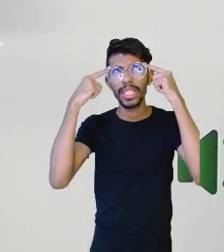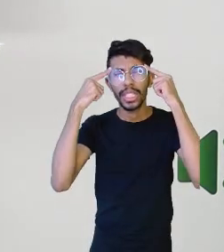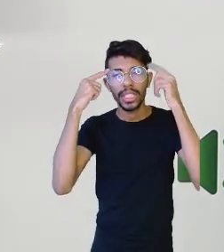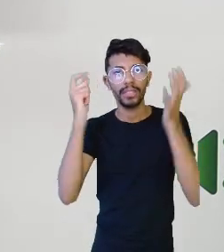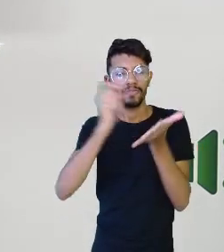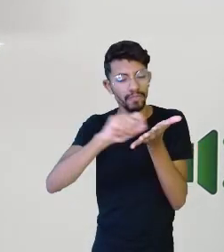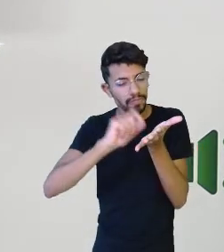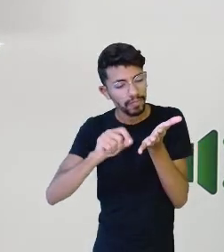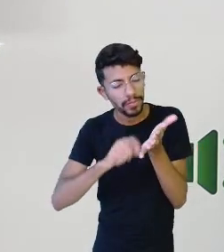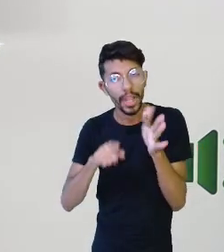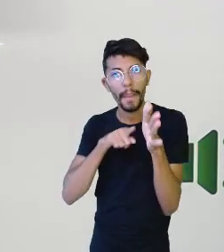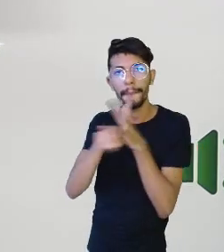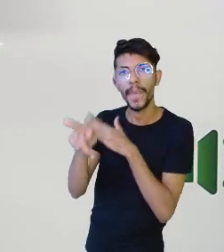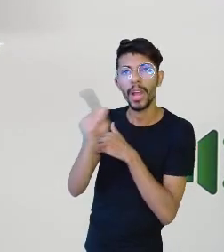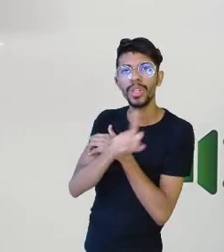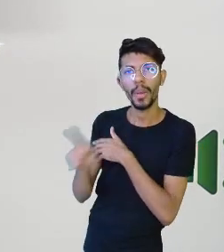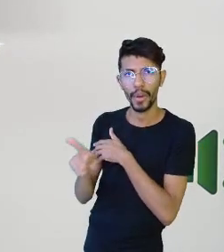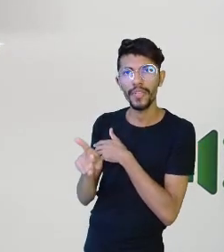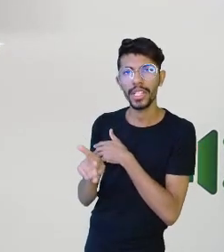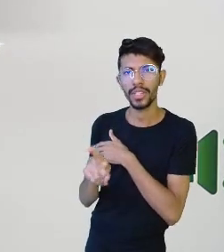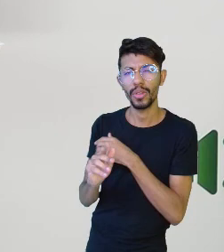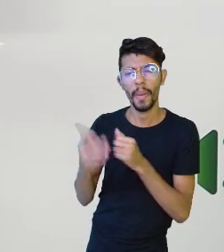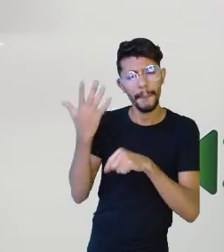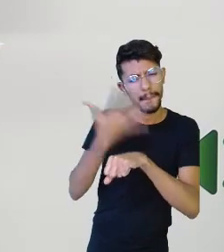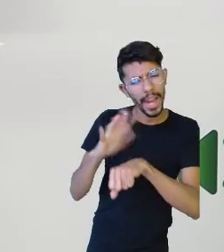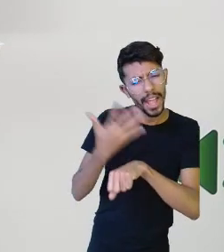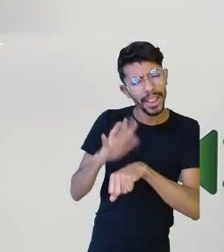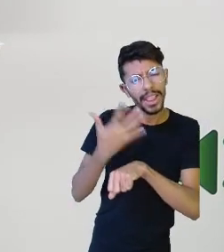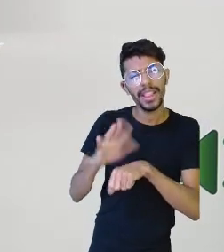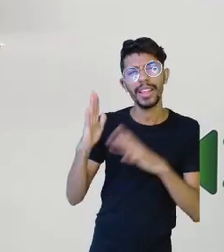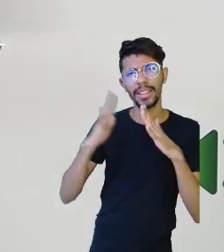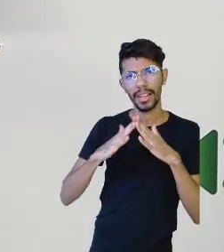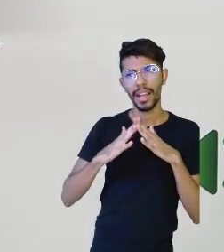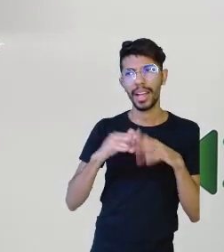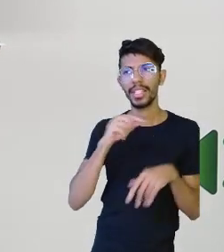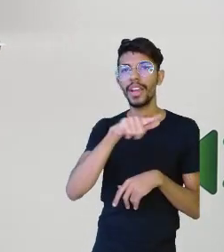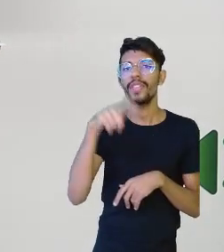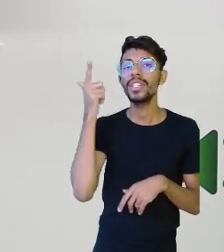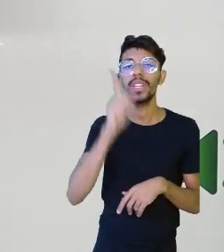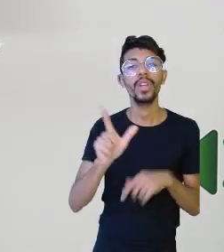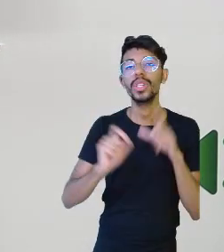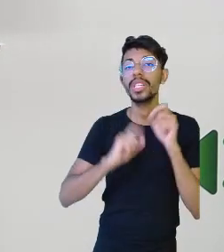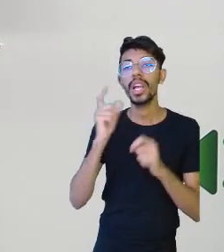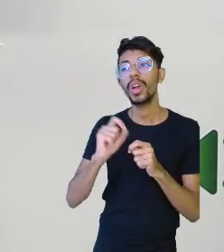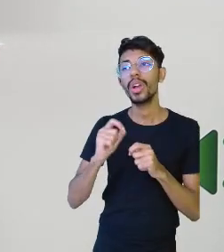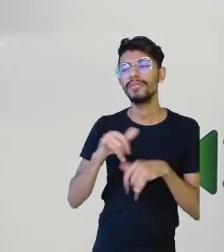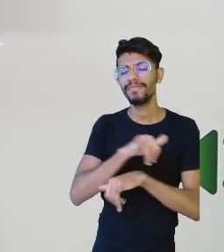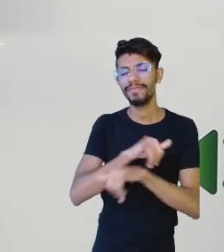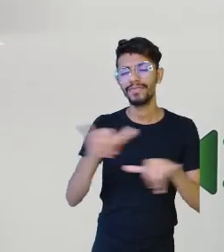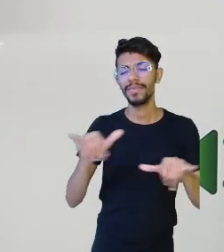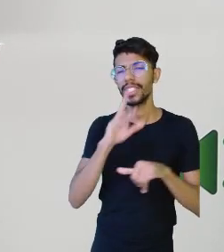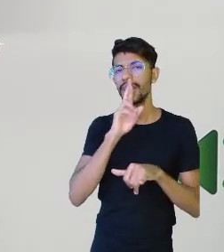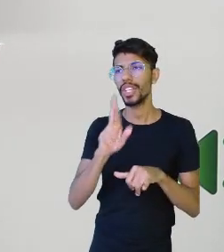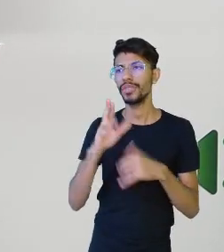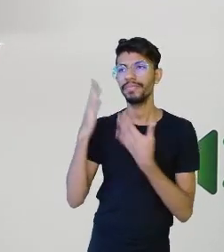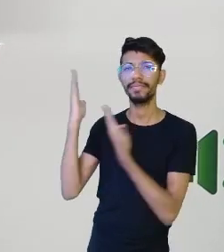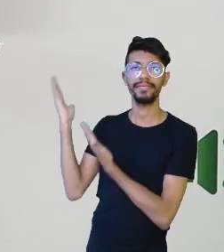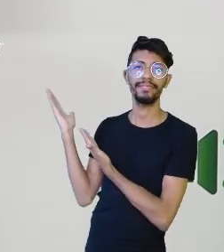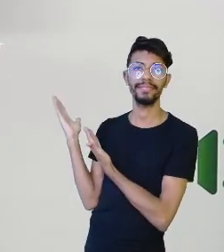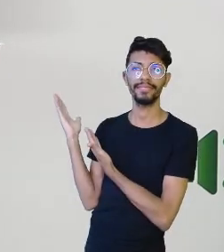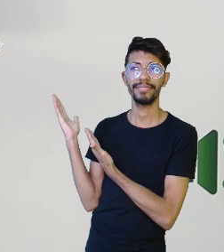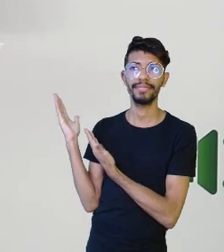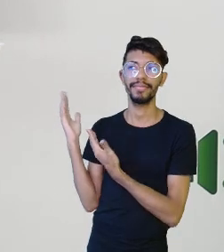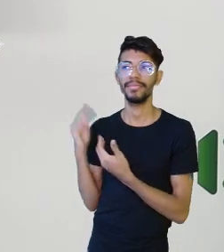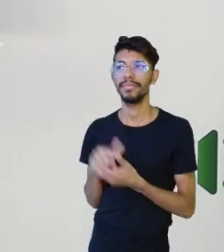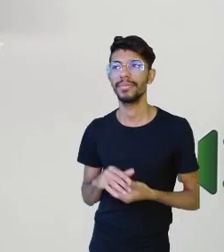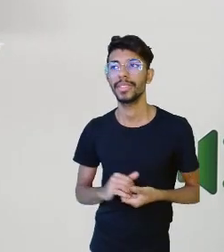pergunta ao seu professor, treina em casa. Você vai conseguir tranquilamente fazer isso.